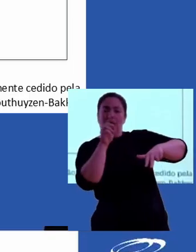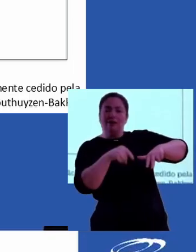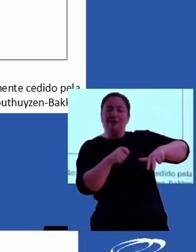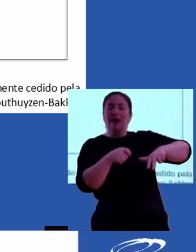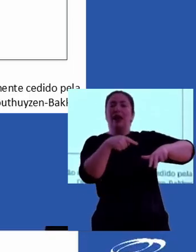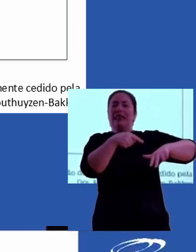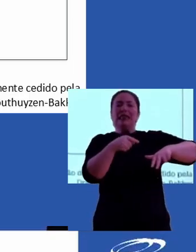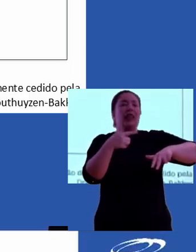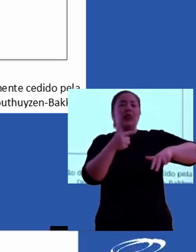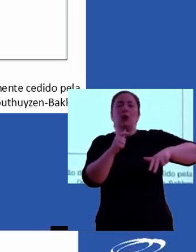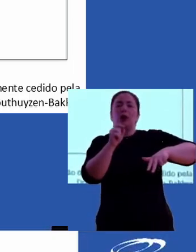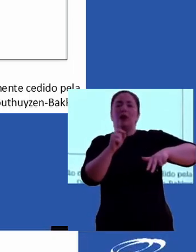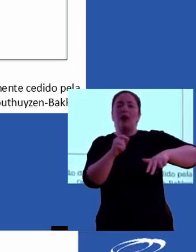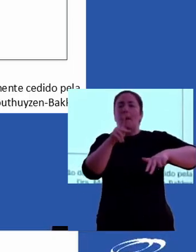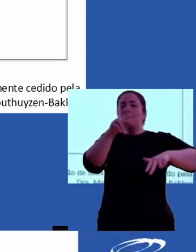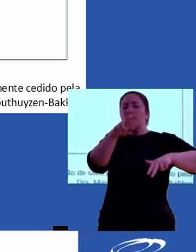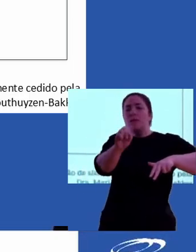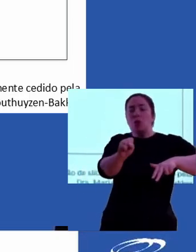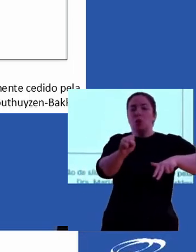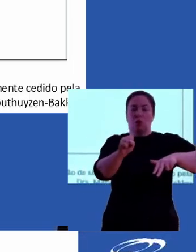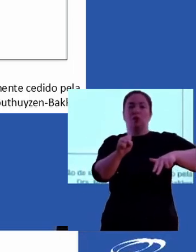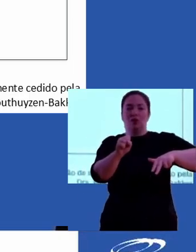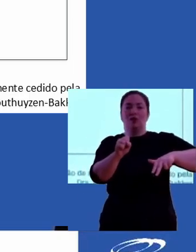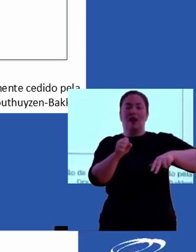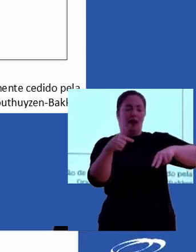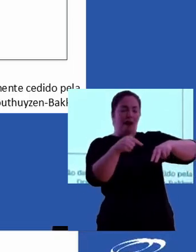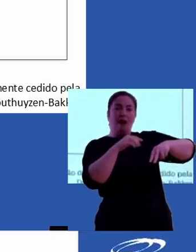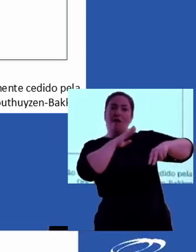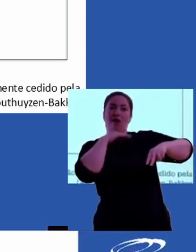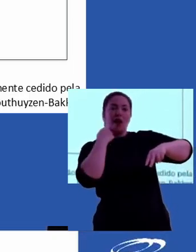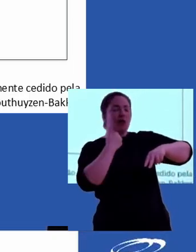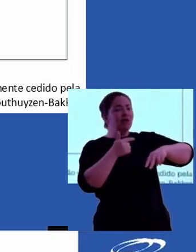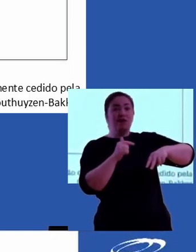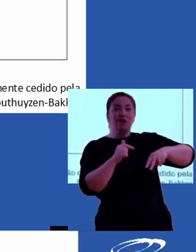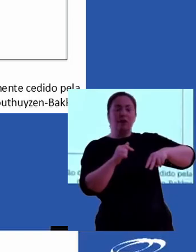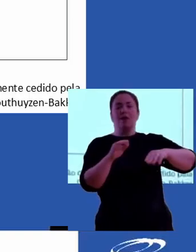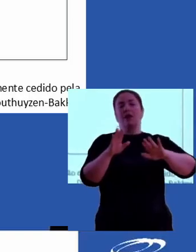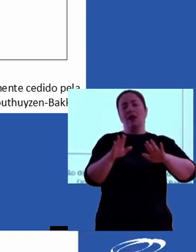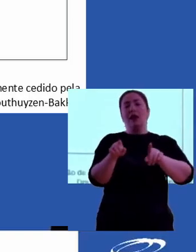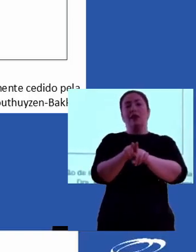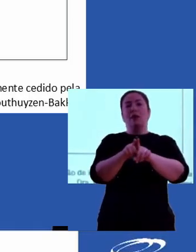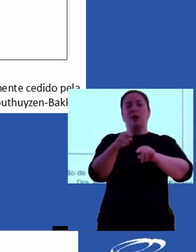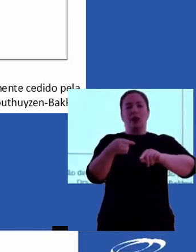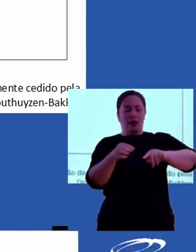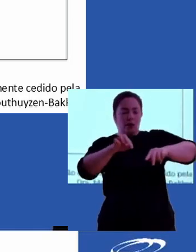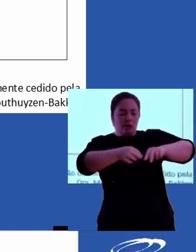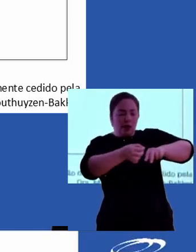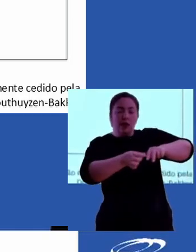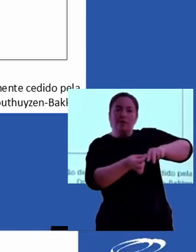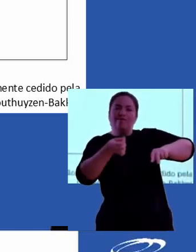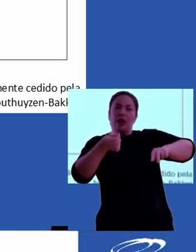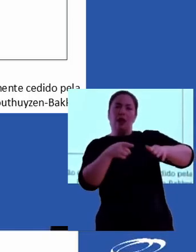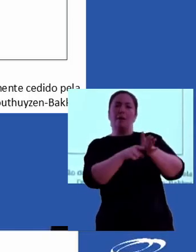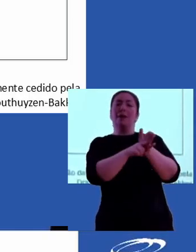uma cultura positiva de líquido sinovial ou fluido de sonicação, mais uma cultura positiva do tecido periprotético. Então, aqui a sonicação que